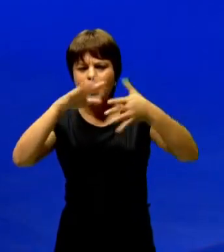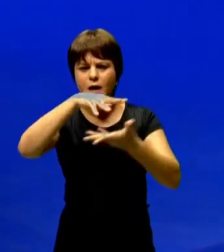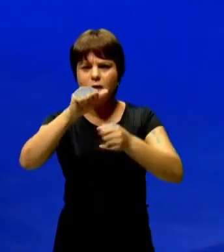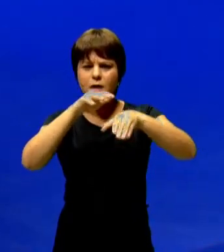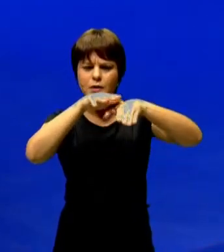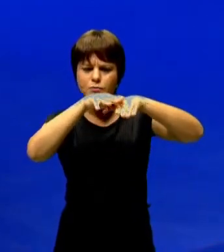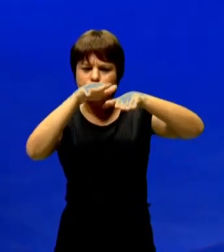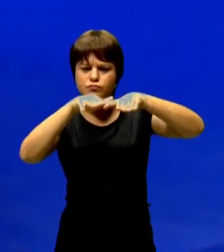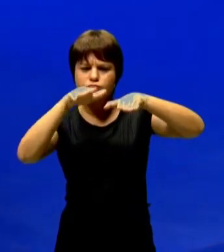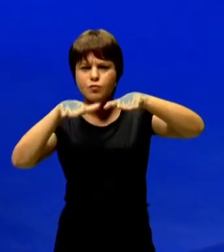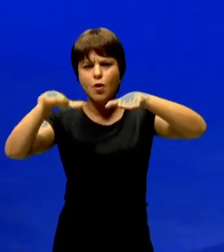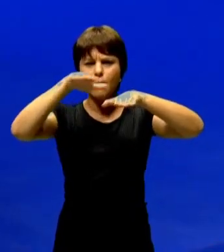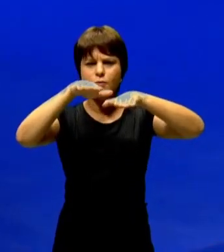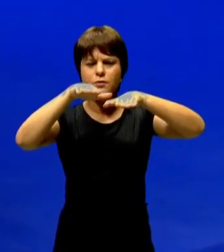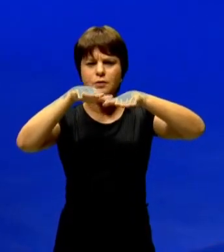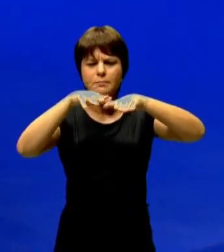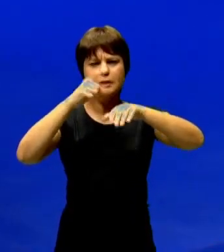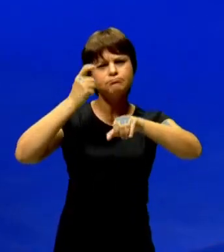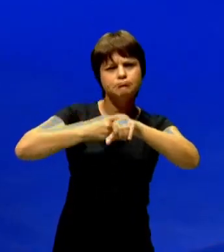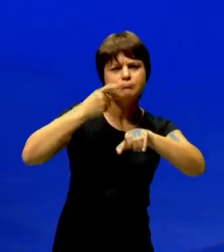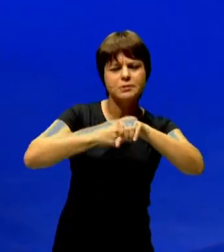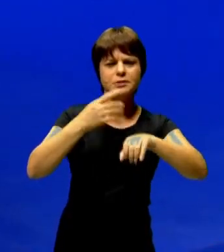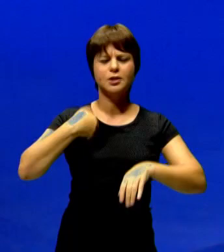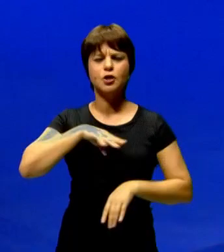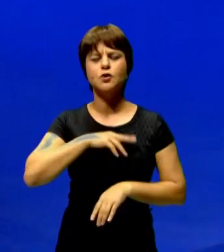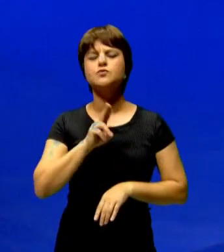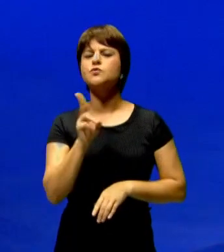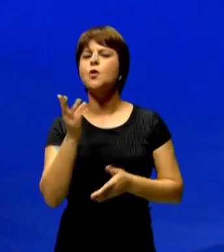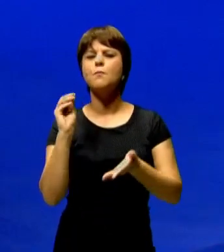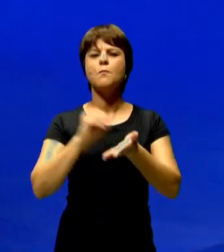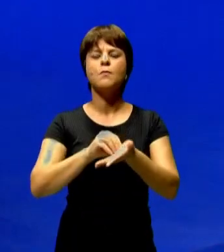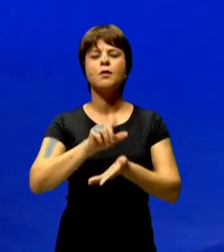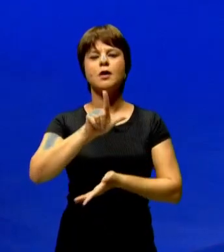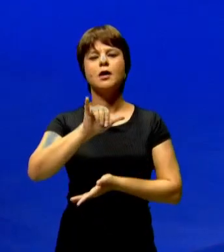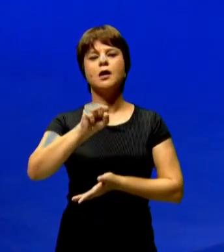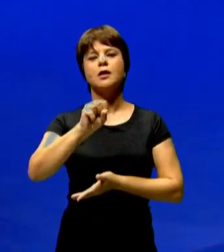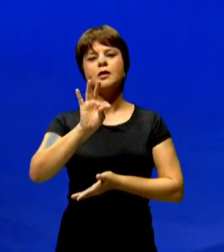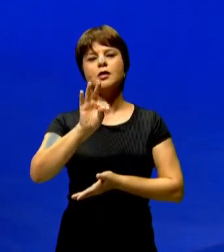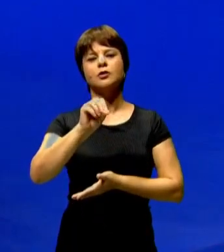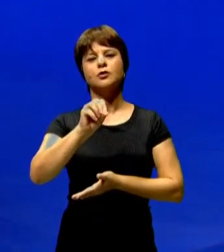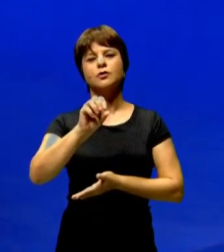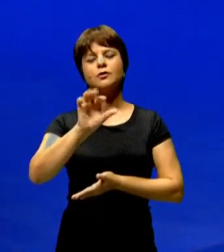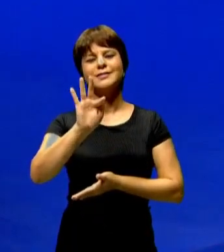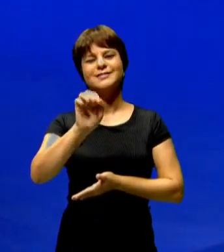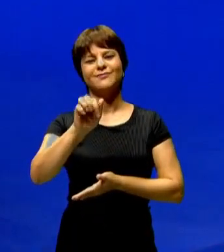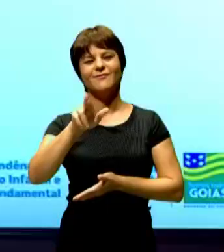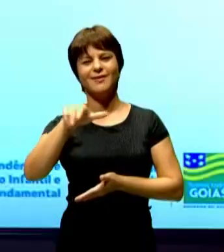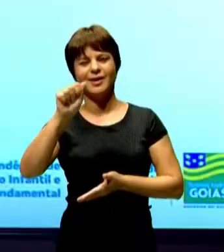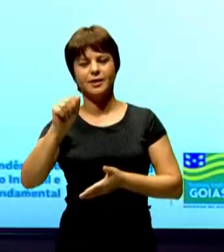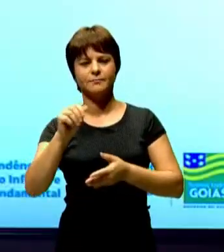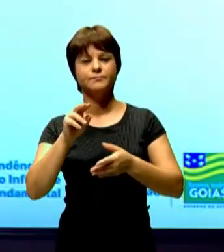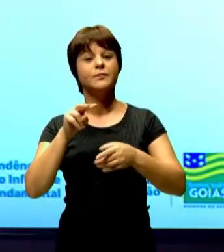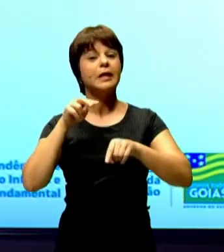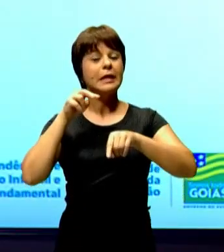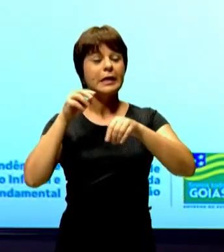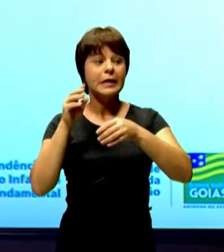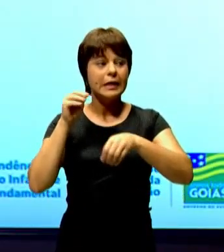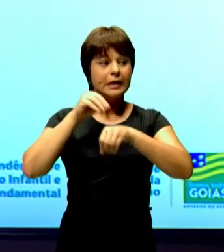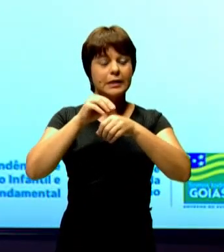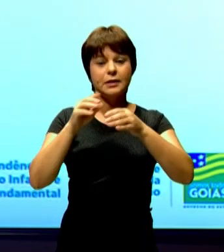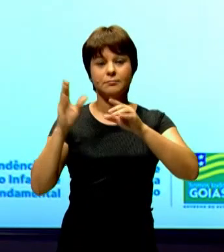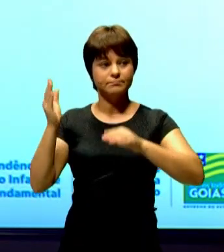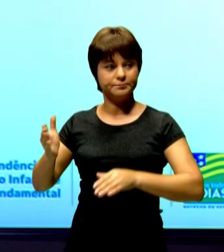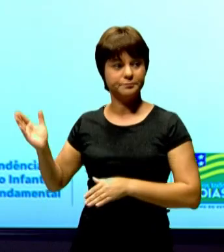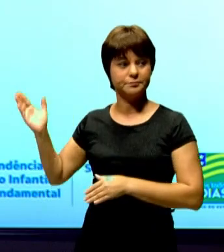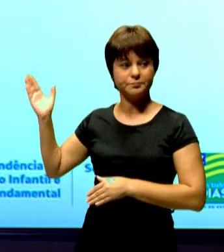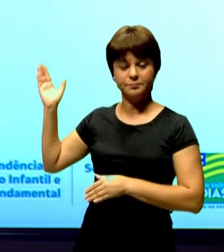camada mais superficial, mais rígida, nós vamos chamar de litosfera. E ela está apoiada por meio de uma